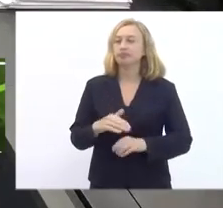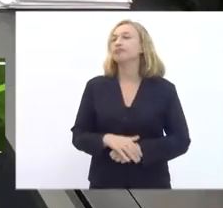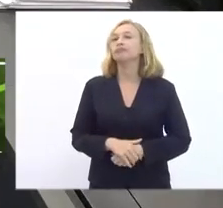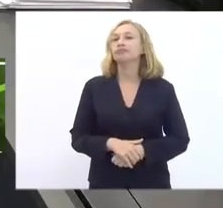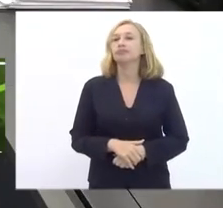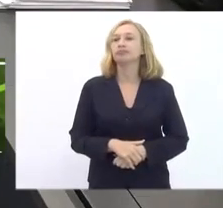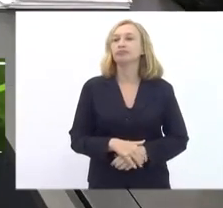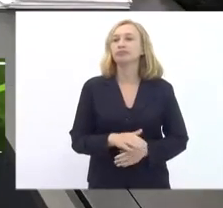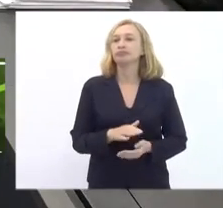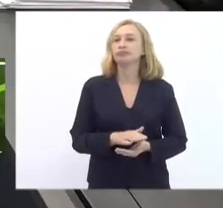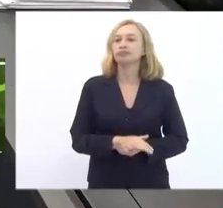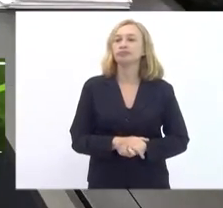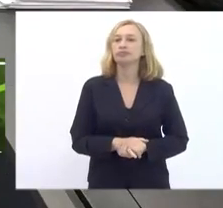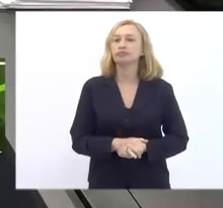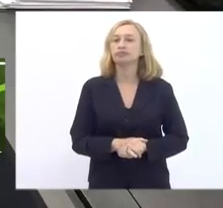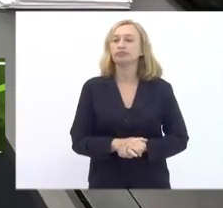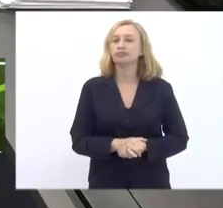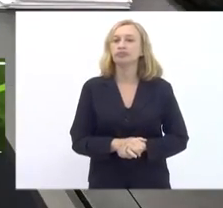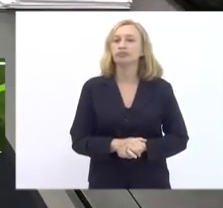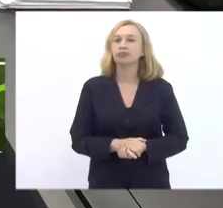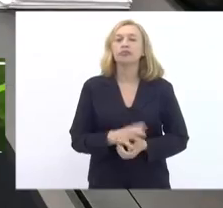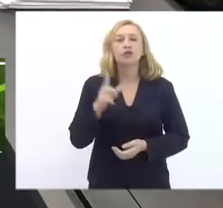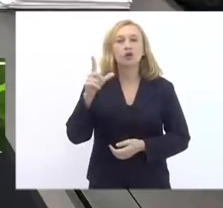papel. Lucinha. Sem problema.